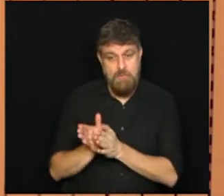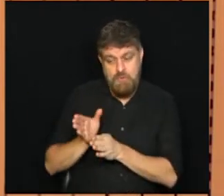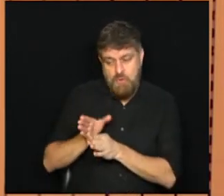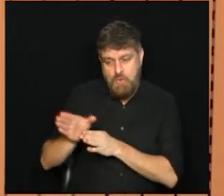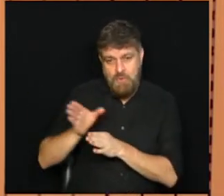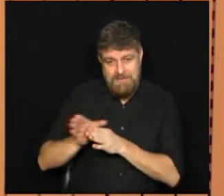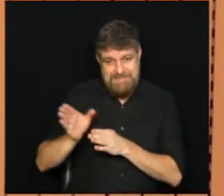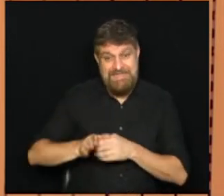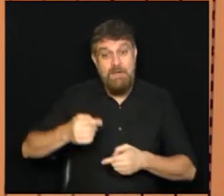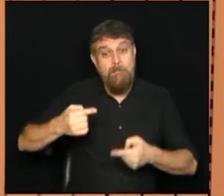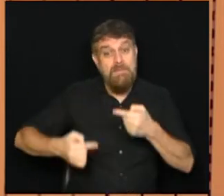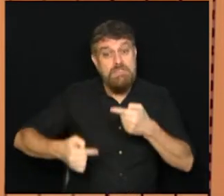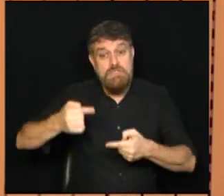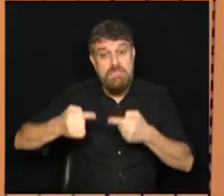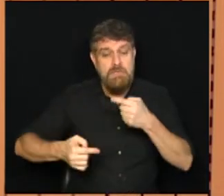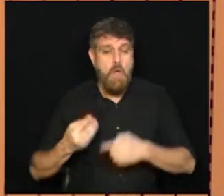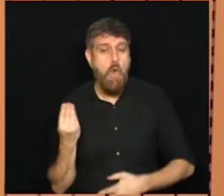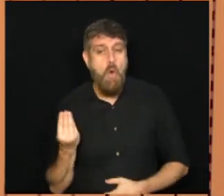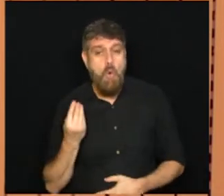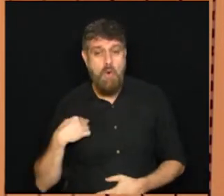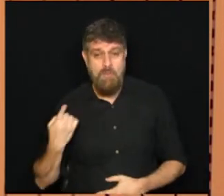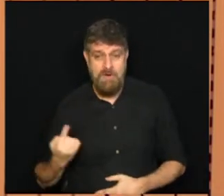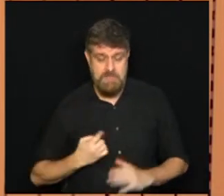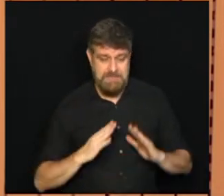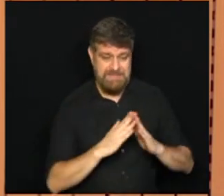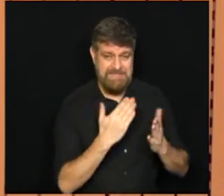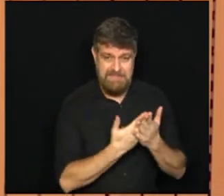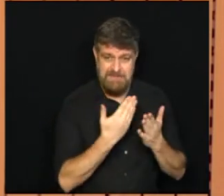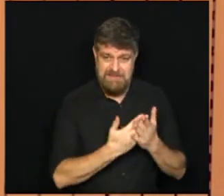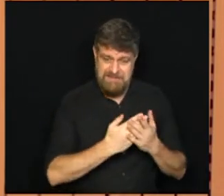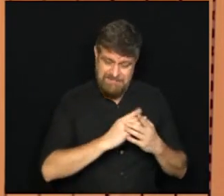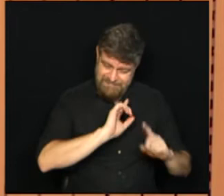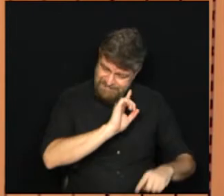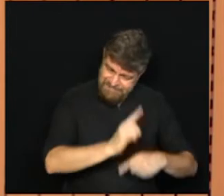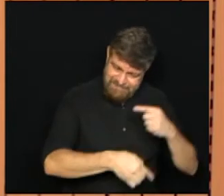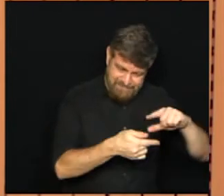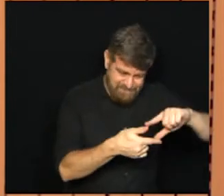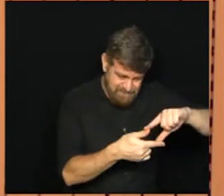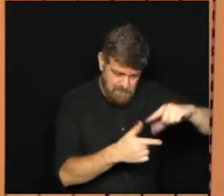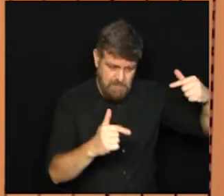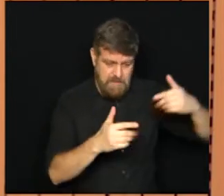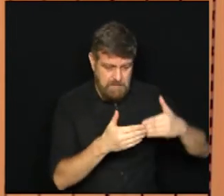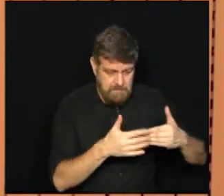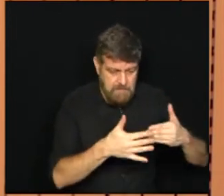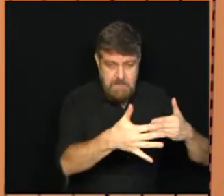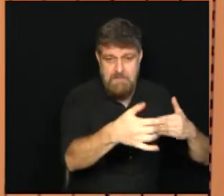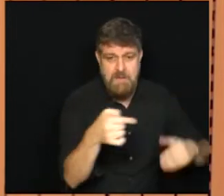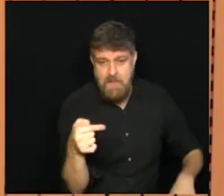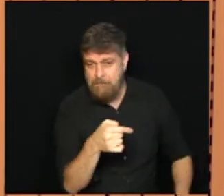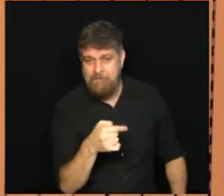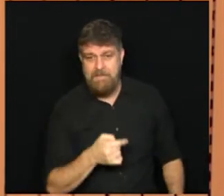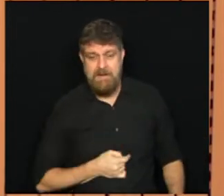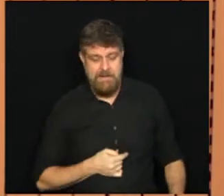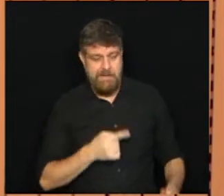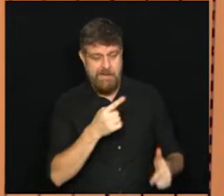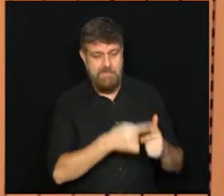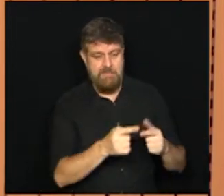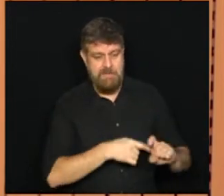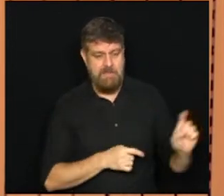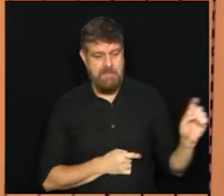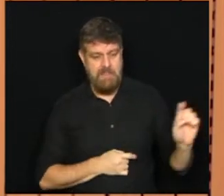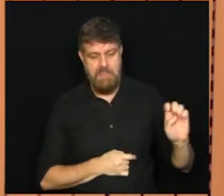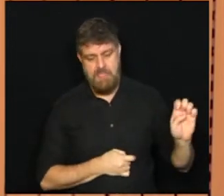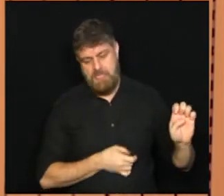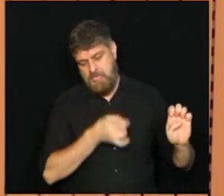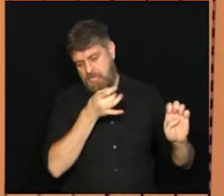esse debate de como que a gente pode mudar esse ambiente escolar de fato daqui para frente, para que esses casos não aconteçam, não